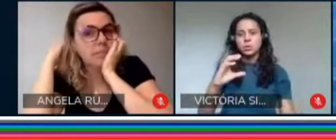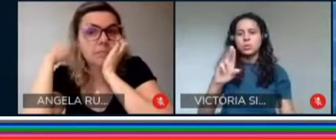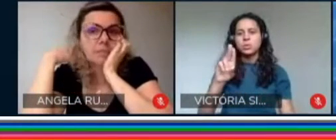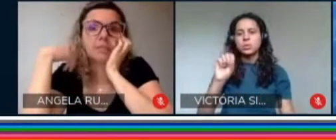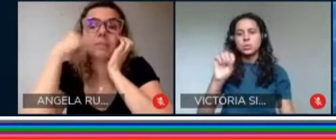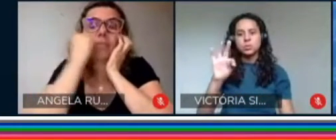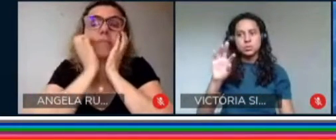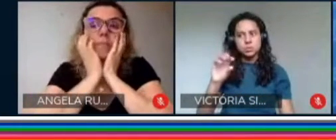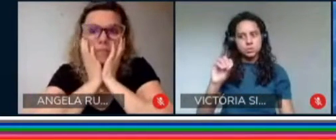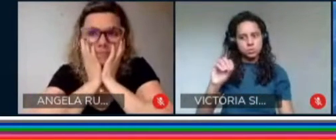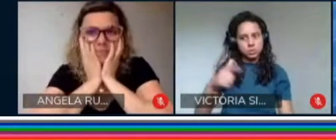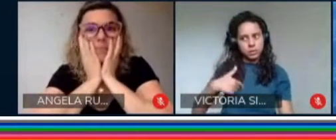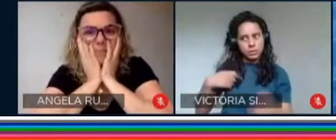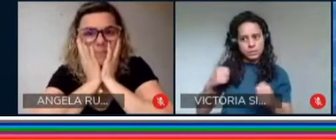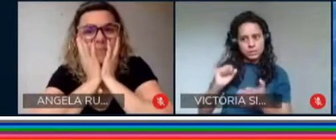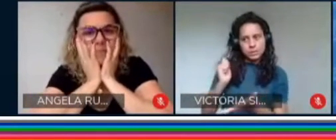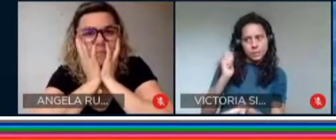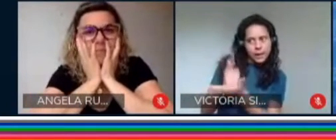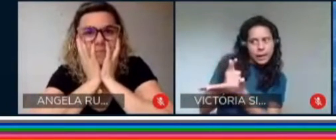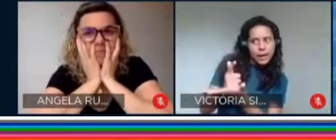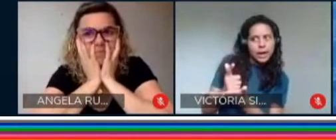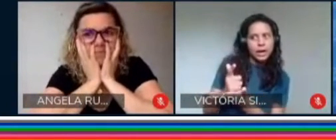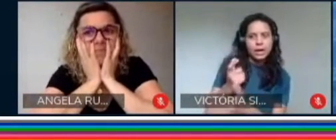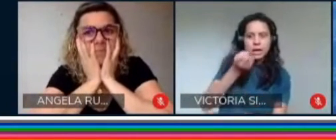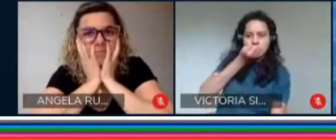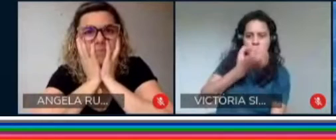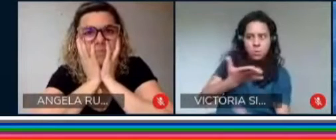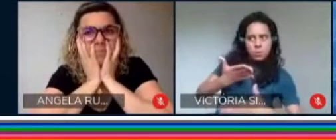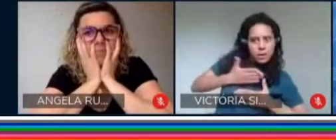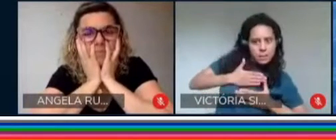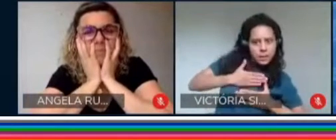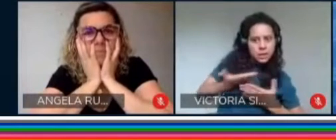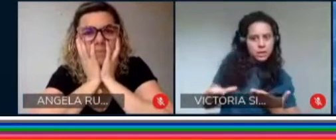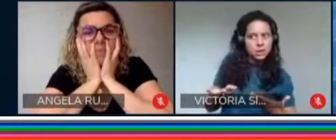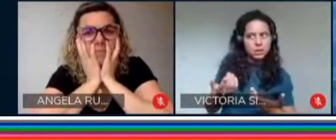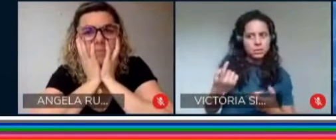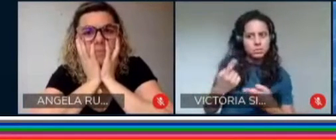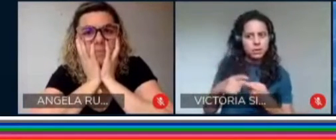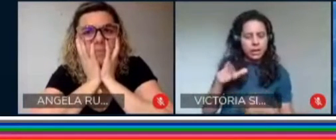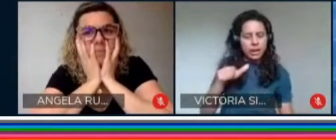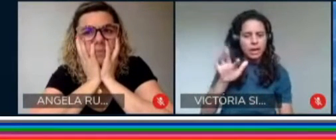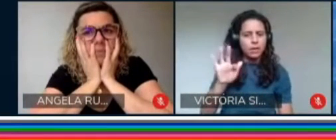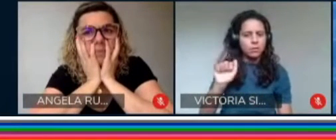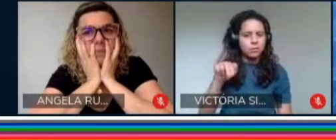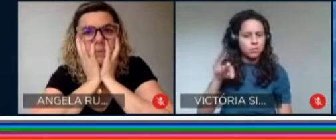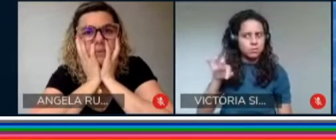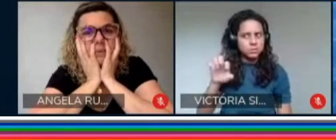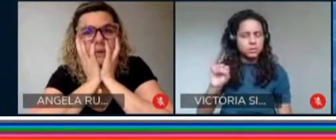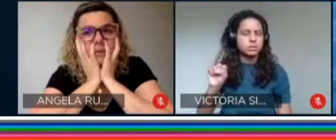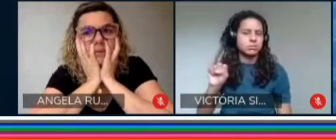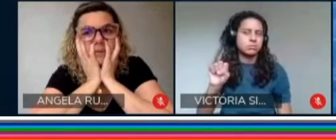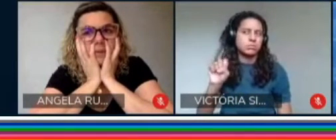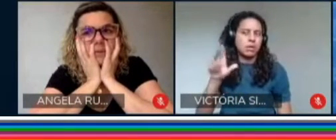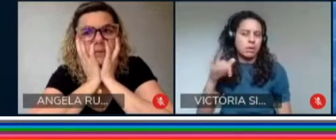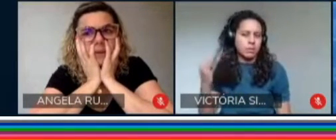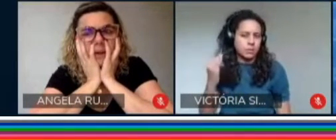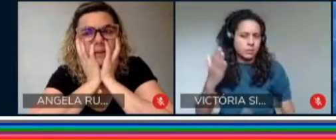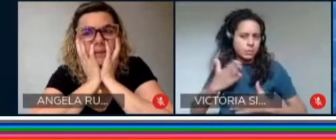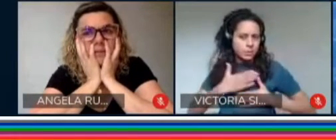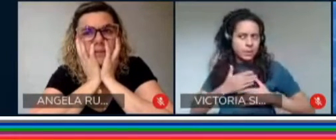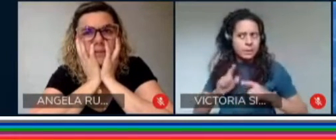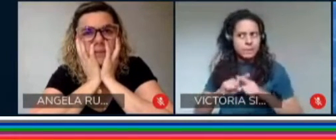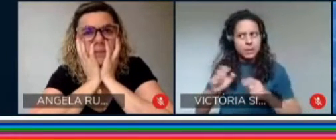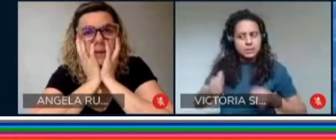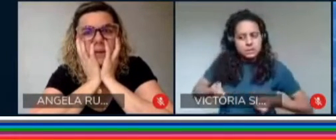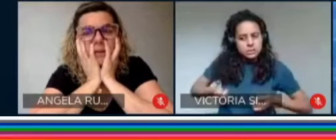de dólares, eu vou conseguir pagar essa fonte que eu identifiquei como relevante, né? Se ela está disponível para leitura